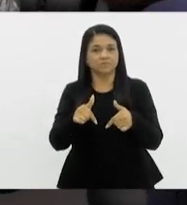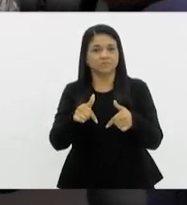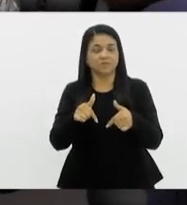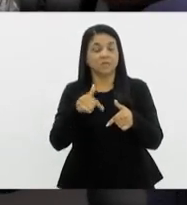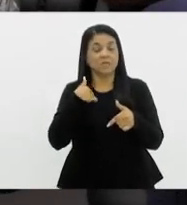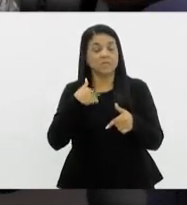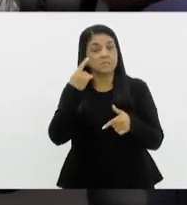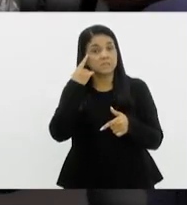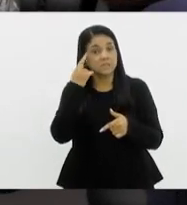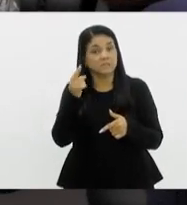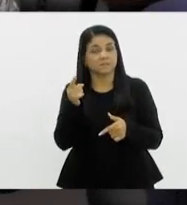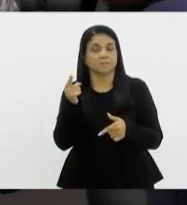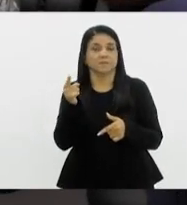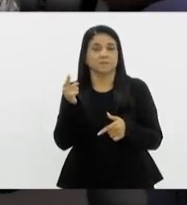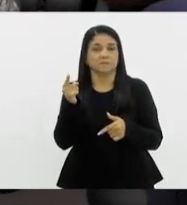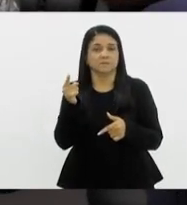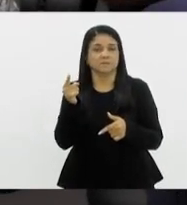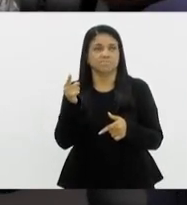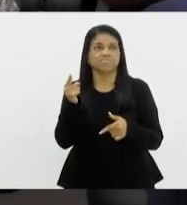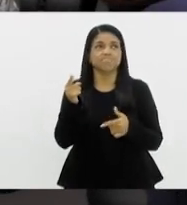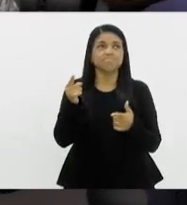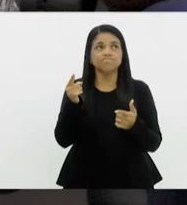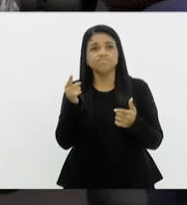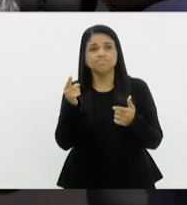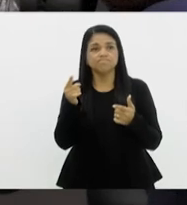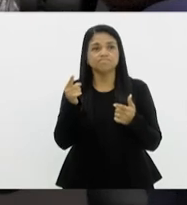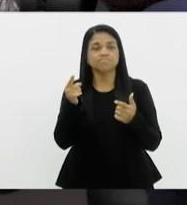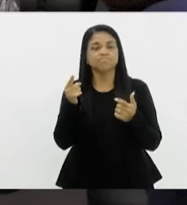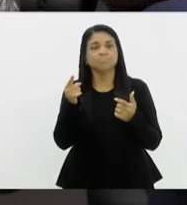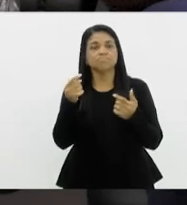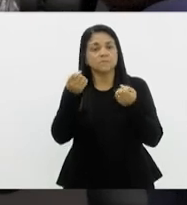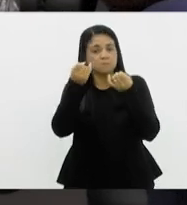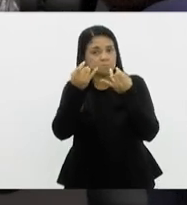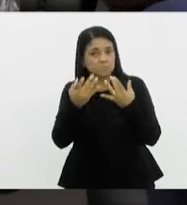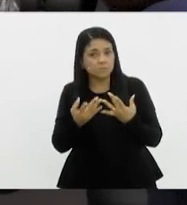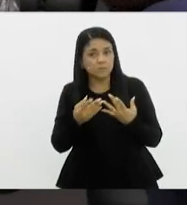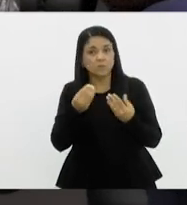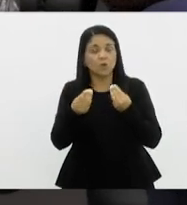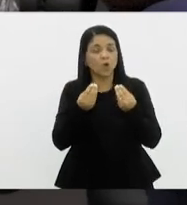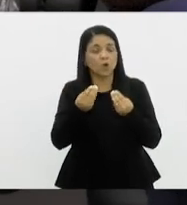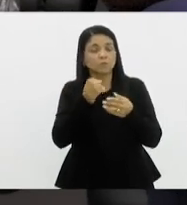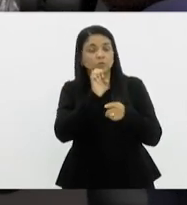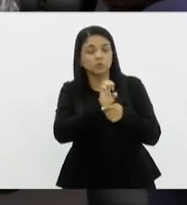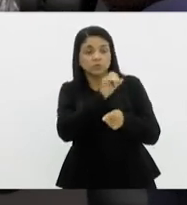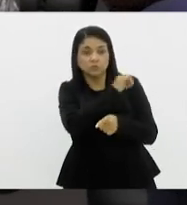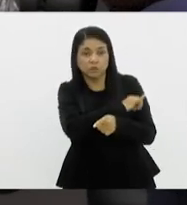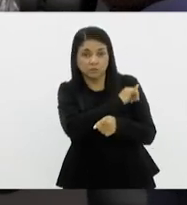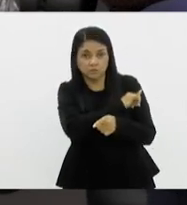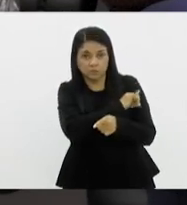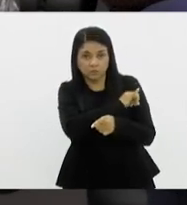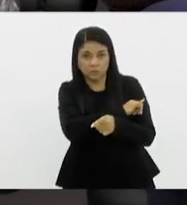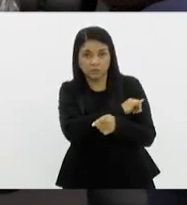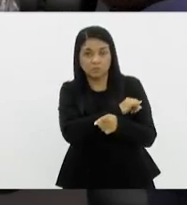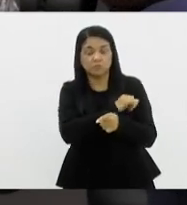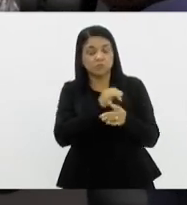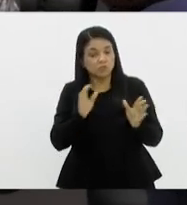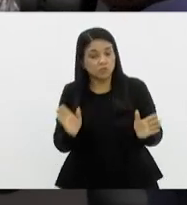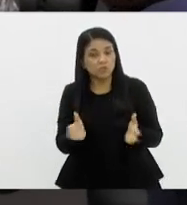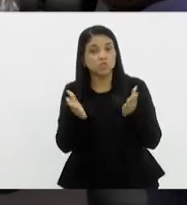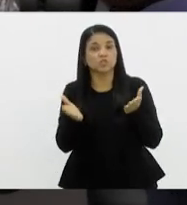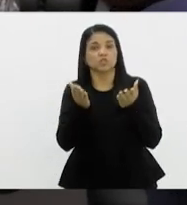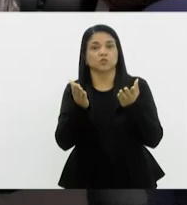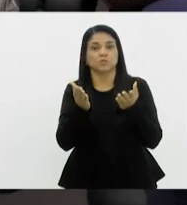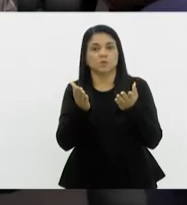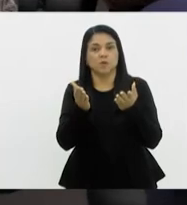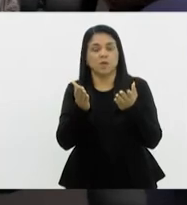uma questão, digamos assim, de uma discricionariedade para que o Estado do Rio de Janeiro passe a aplicar sempre como forma de estimular